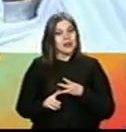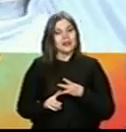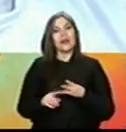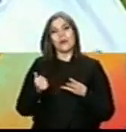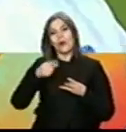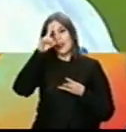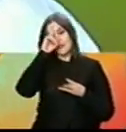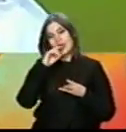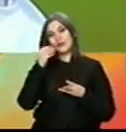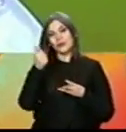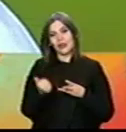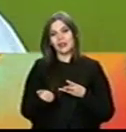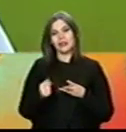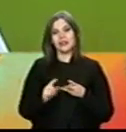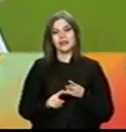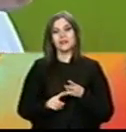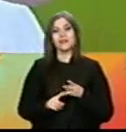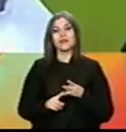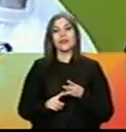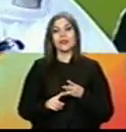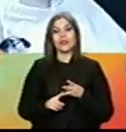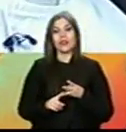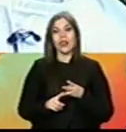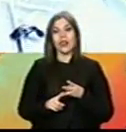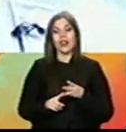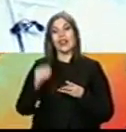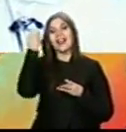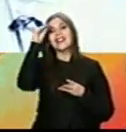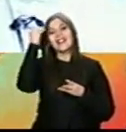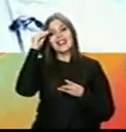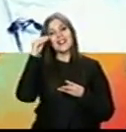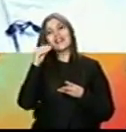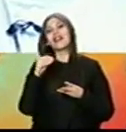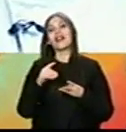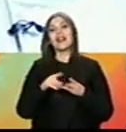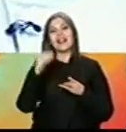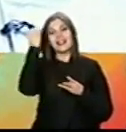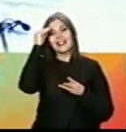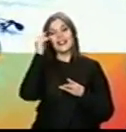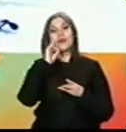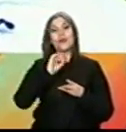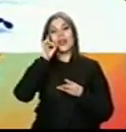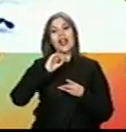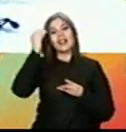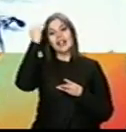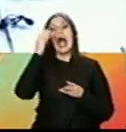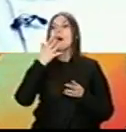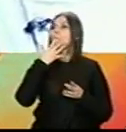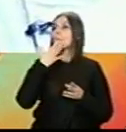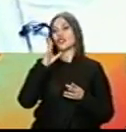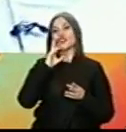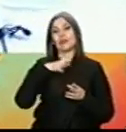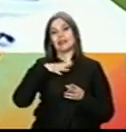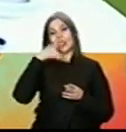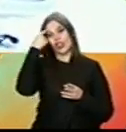lembrança. Lembras-te bem. Lembro. E o teu treinador? A minha não é treinadora, é uma treinadora. Uma treinadora. Não, peço desculpa, não sabia.